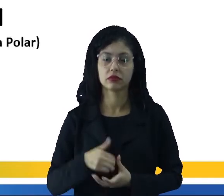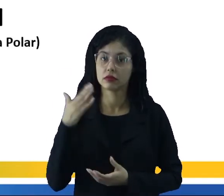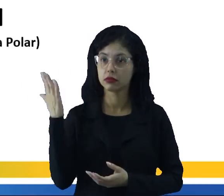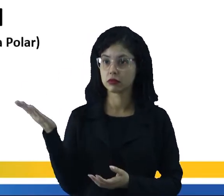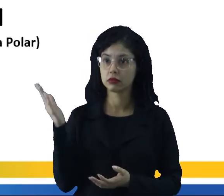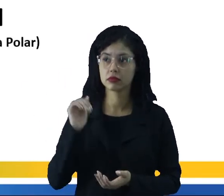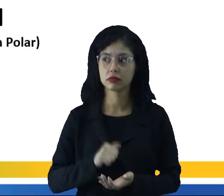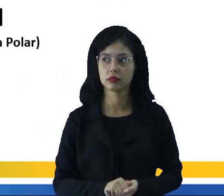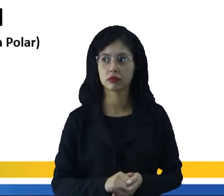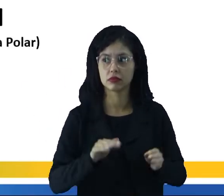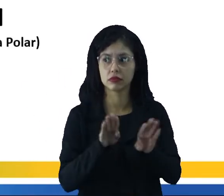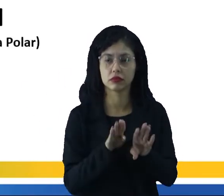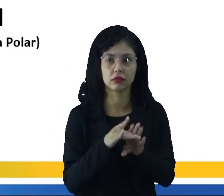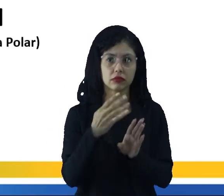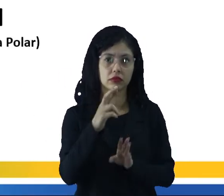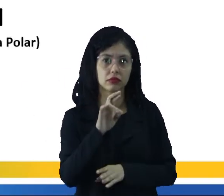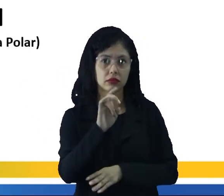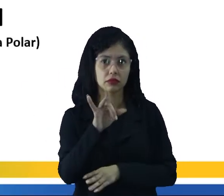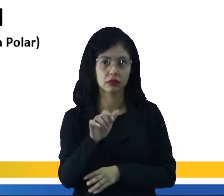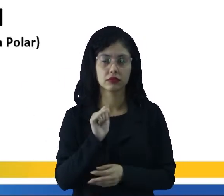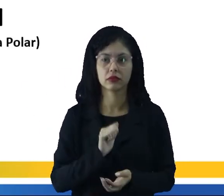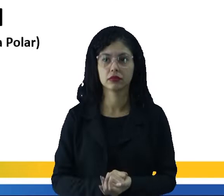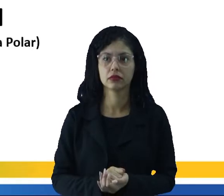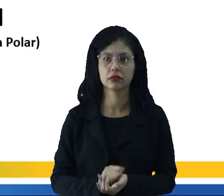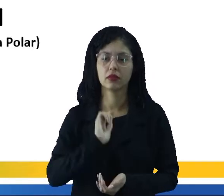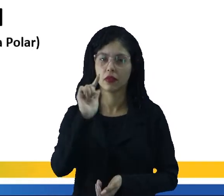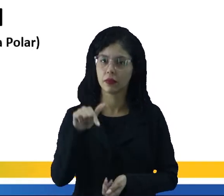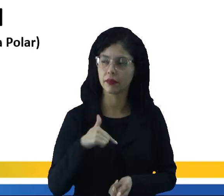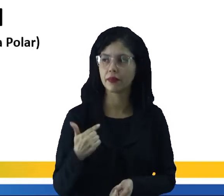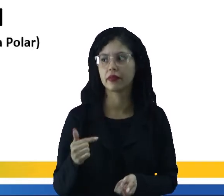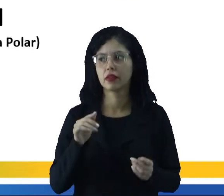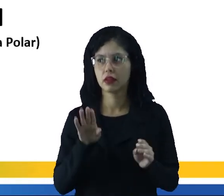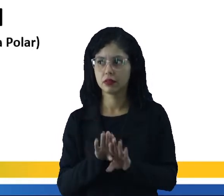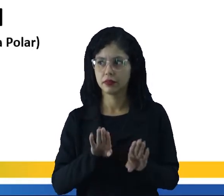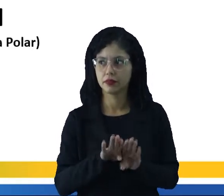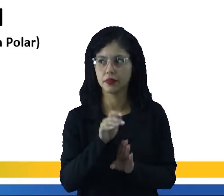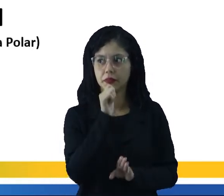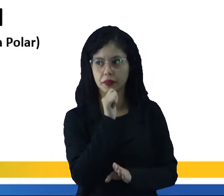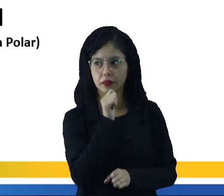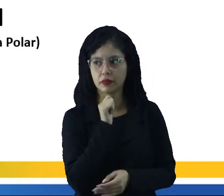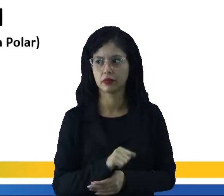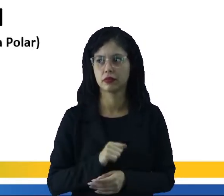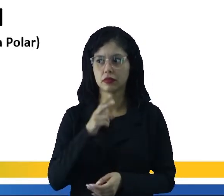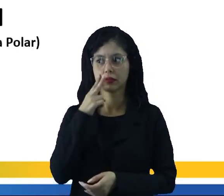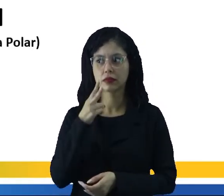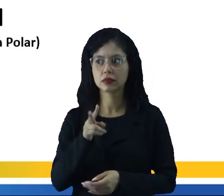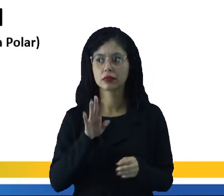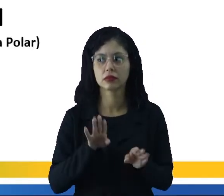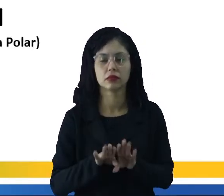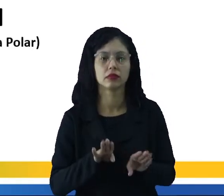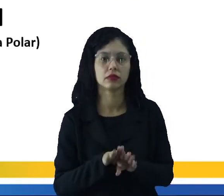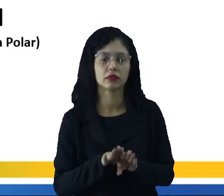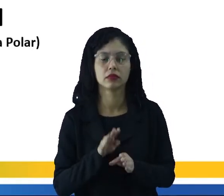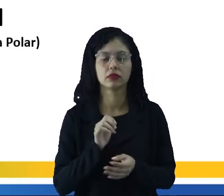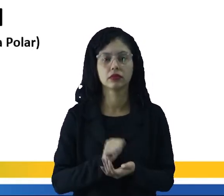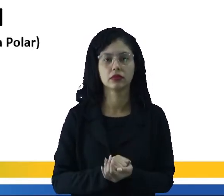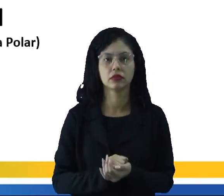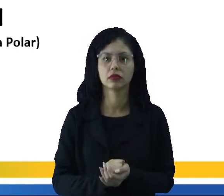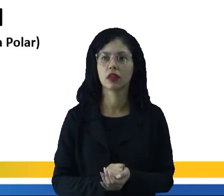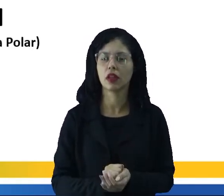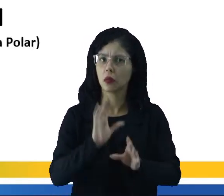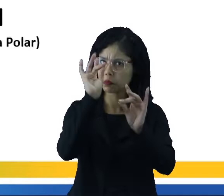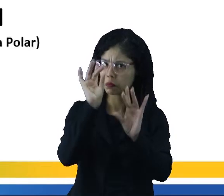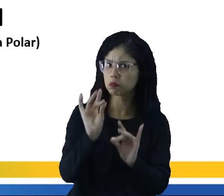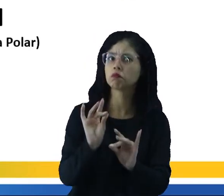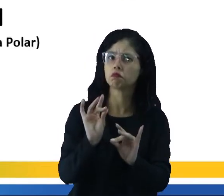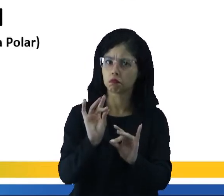Temos aí a projeção de Hobson, é uma outra que aqui e acolá vemos também ela nesse